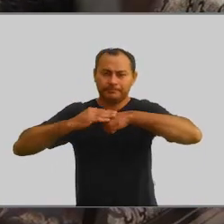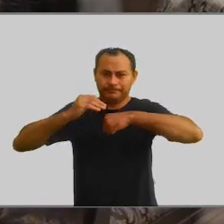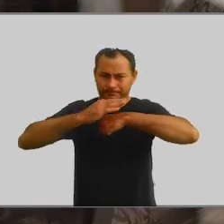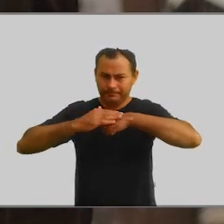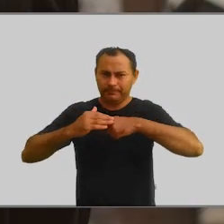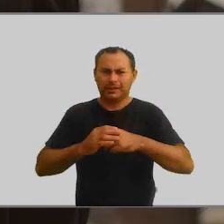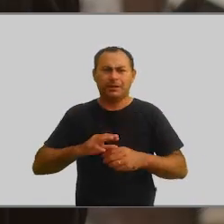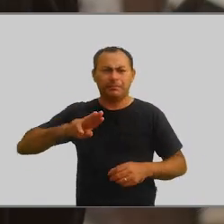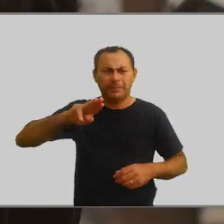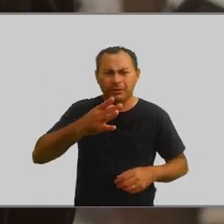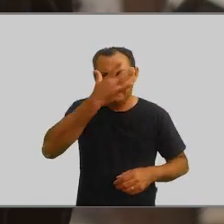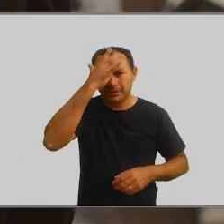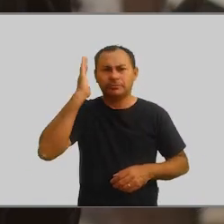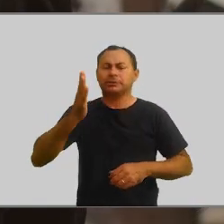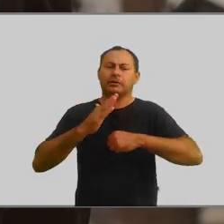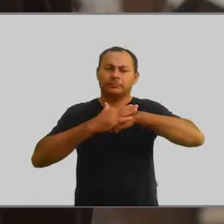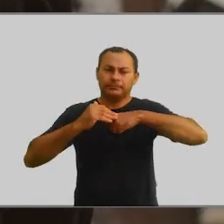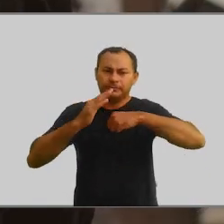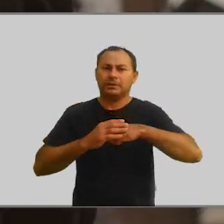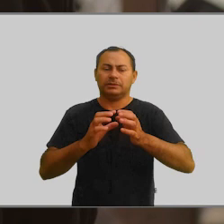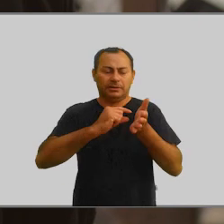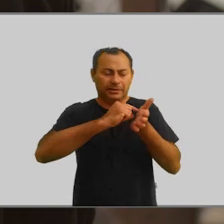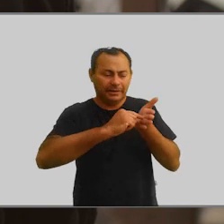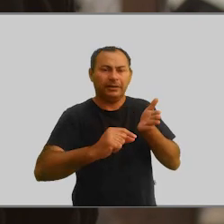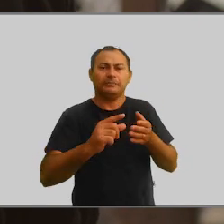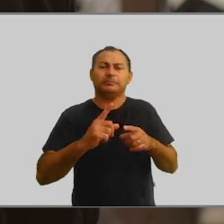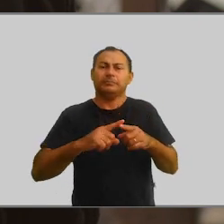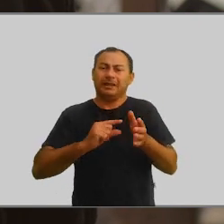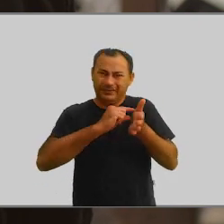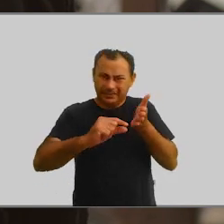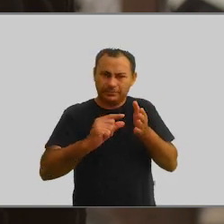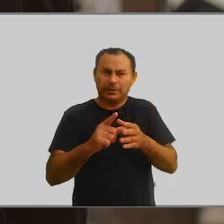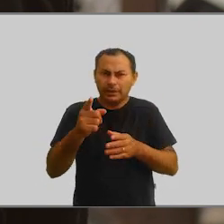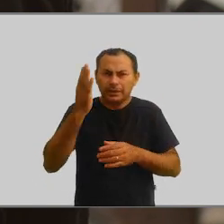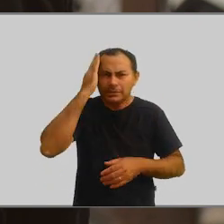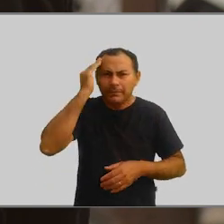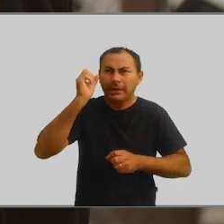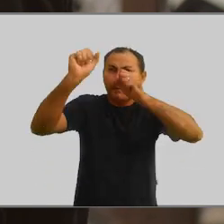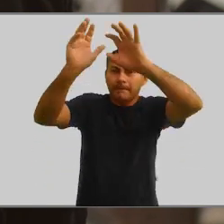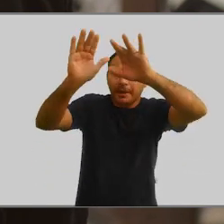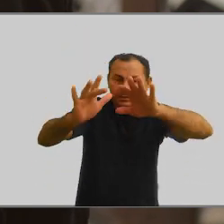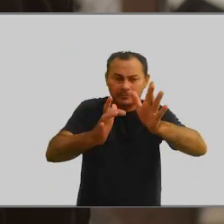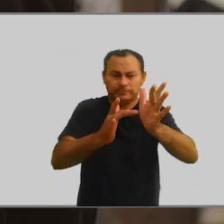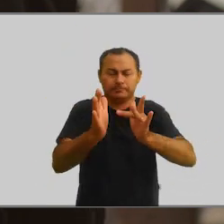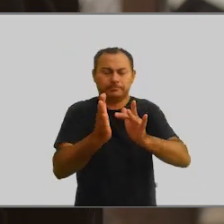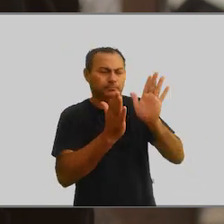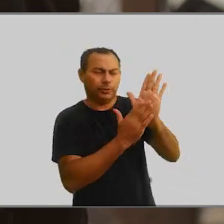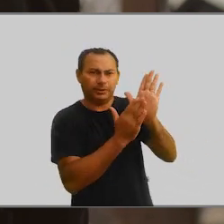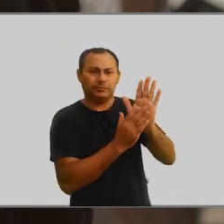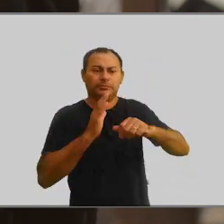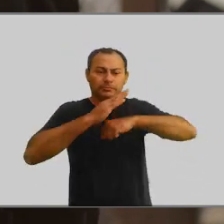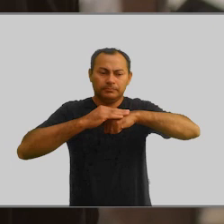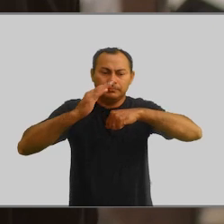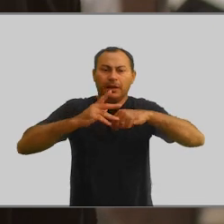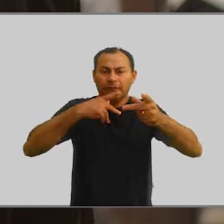consolados. Milhões de pessoas já foram consoladas com este versículo. Se você quer descobrir a bênção que Jesus prometeu e o